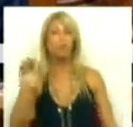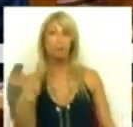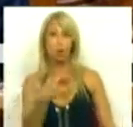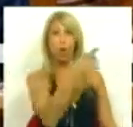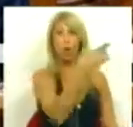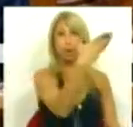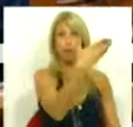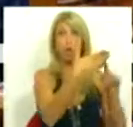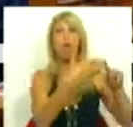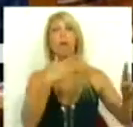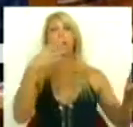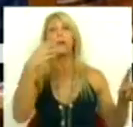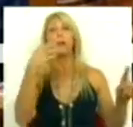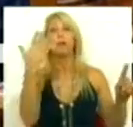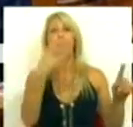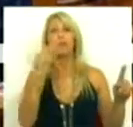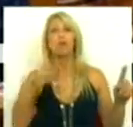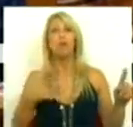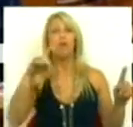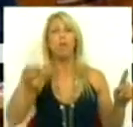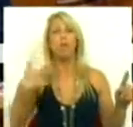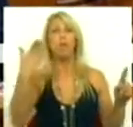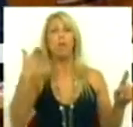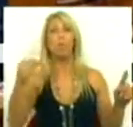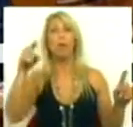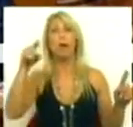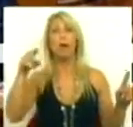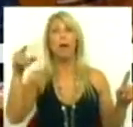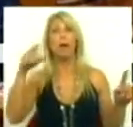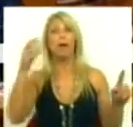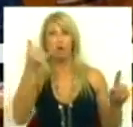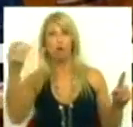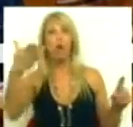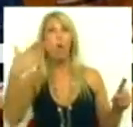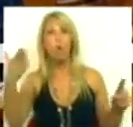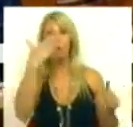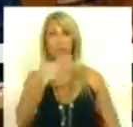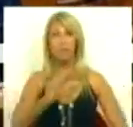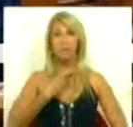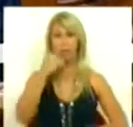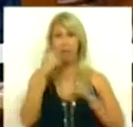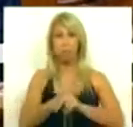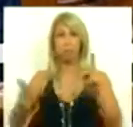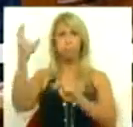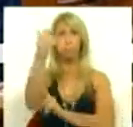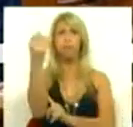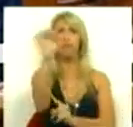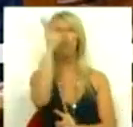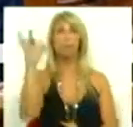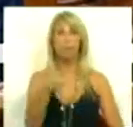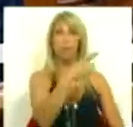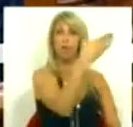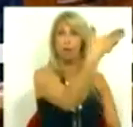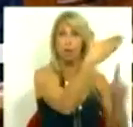para 189,7 mil milhões de euros em 2011, se a dívida das famílias subiu de cerca de 20% de